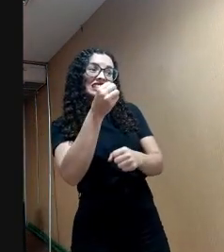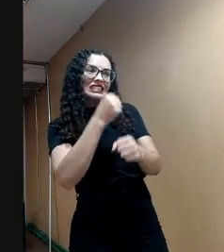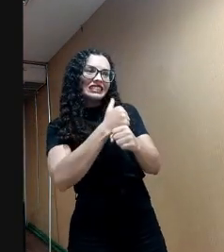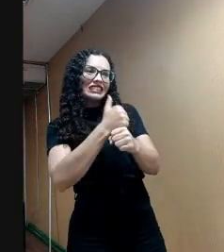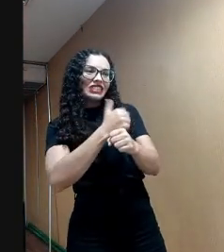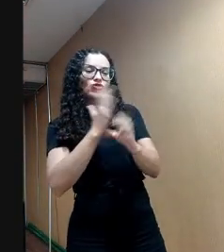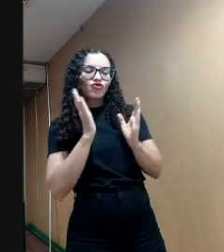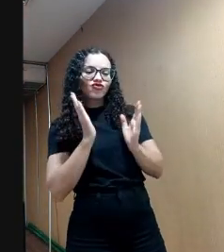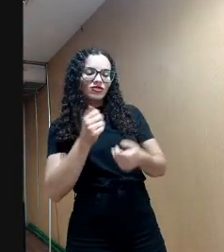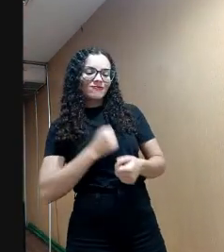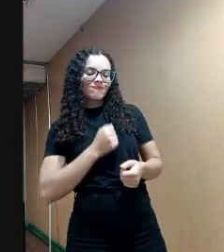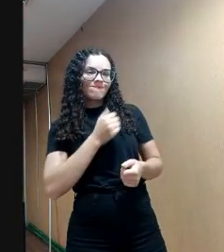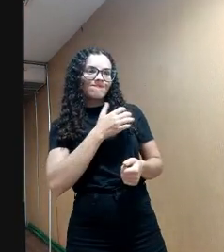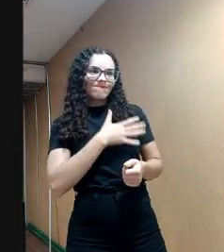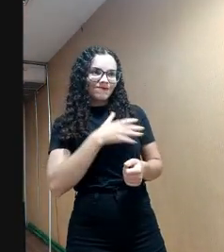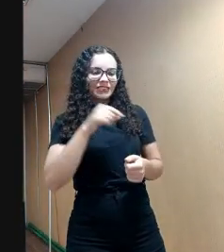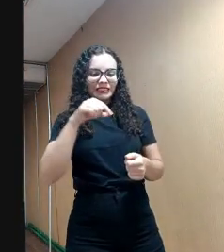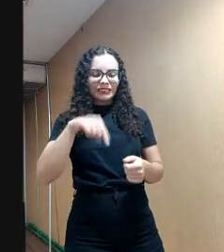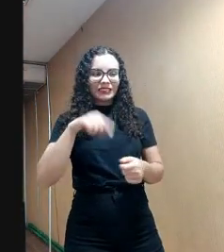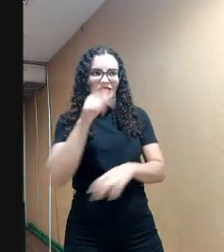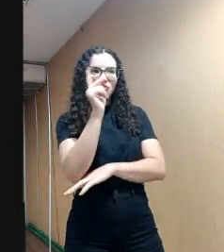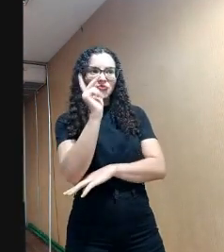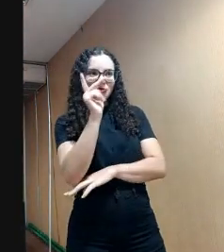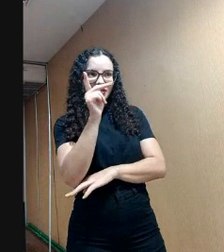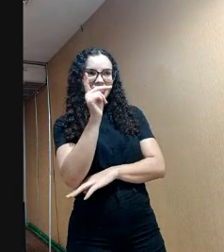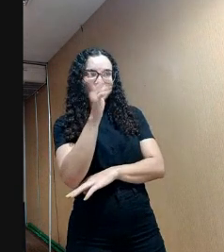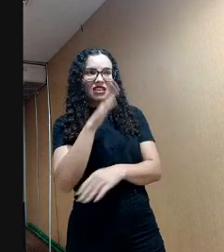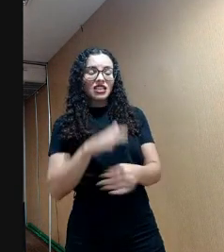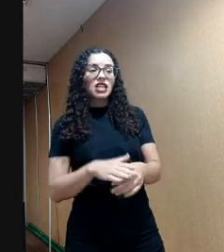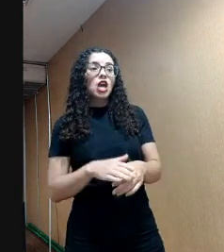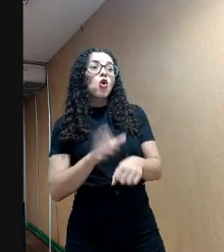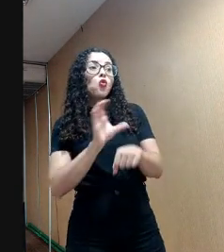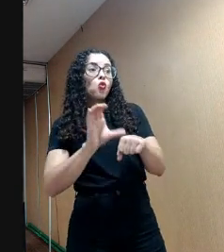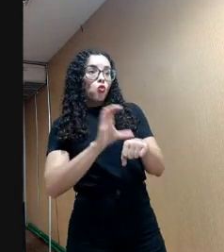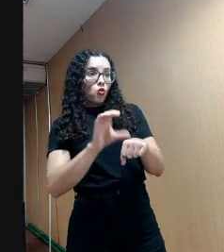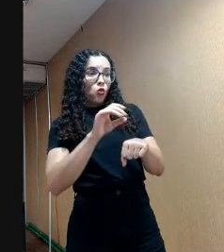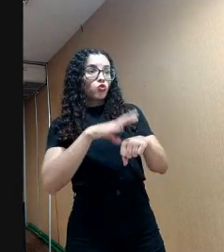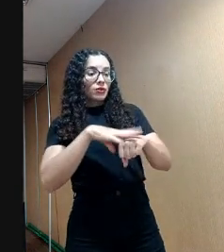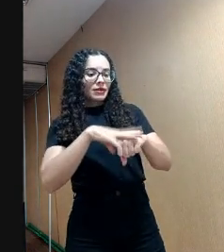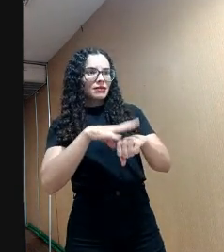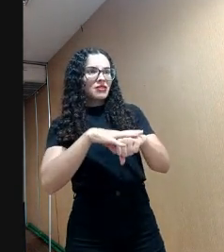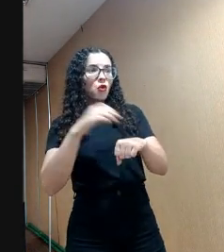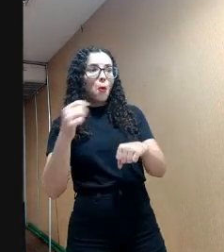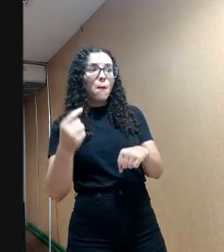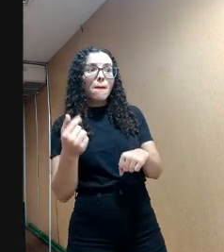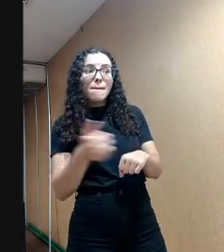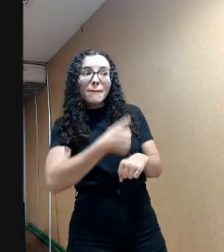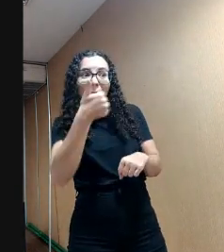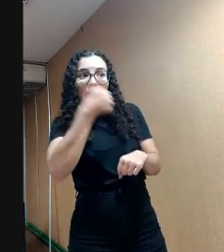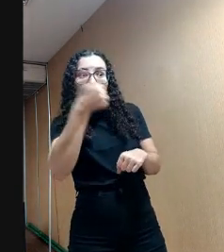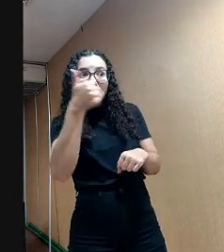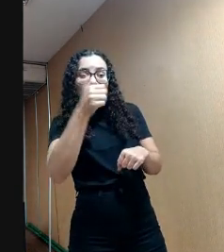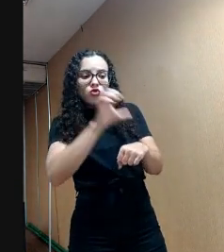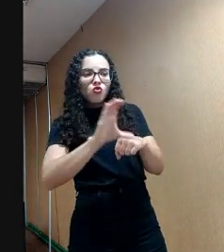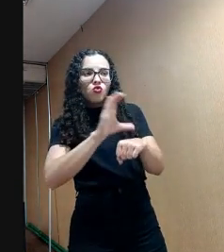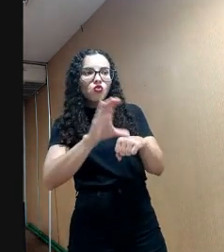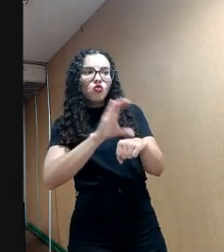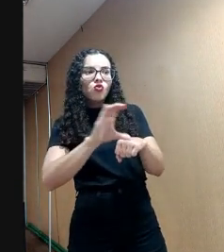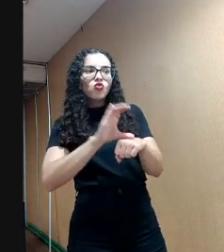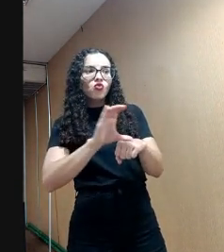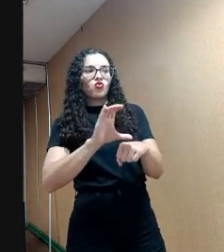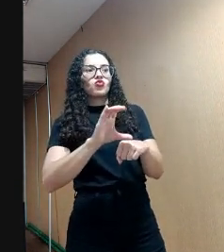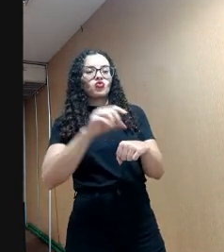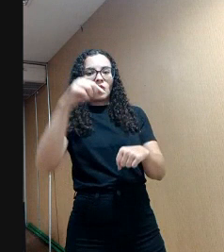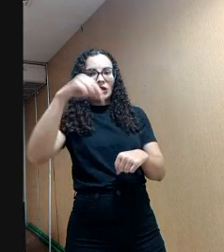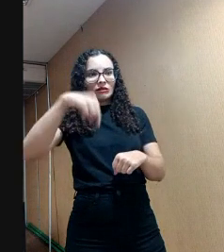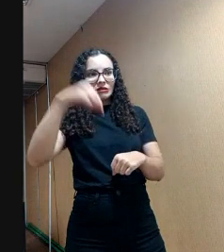históricos aqui do campus. O curso de licenciatura em matemática foi o primeiro curso de graduação do Campus Pesqueira. E não parou